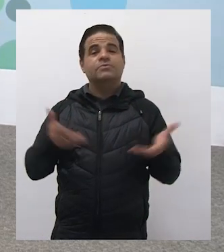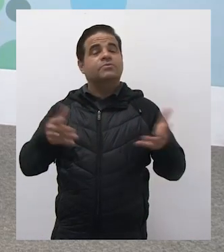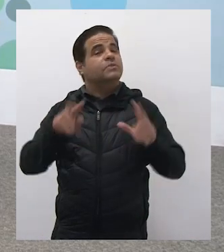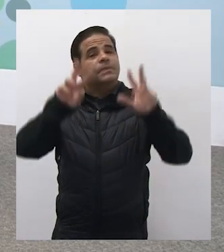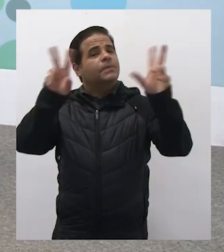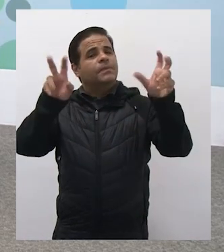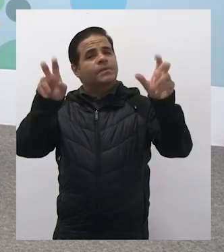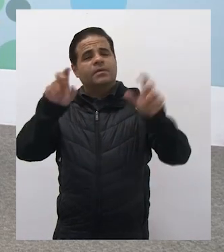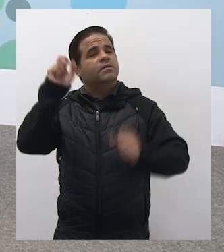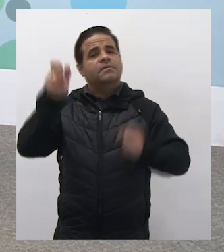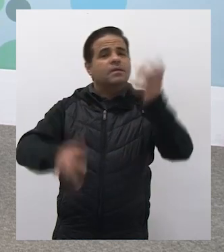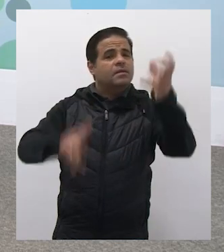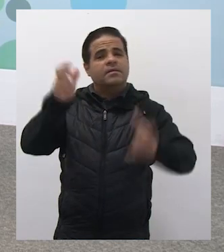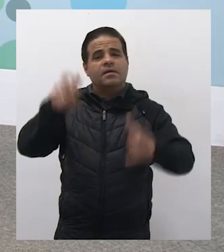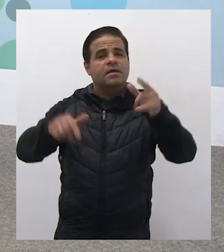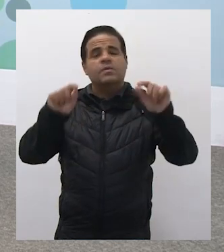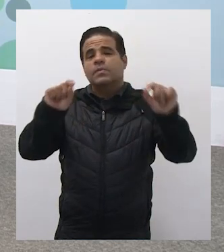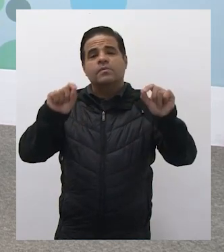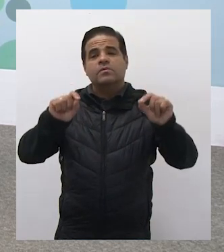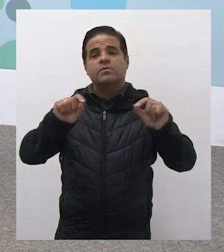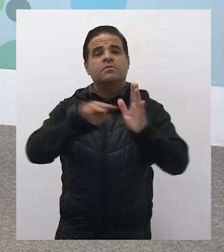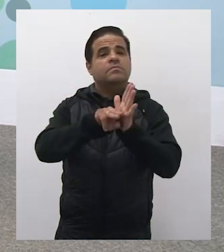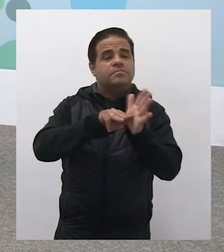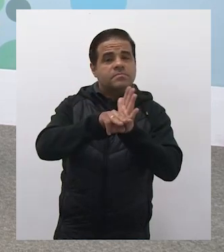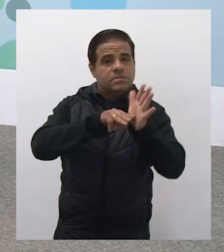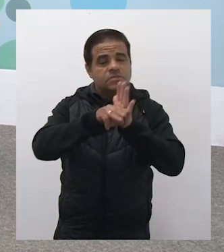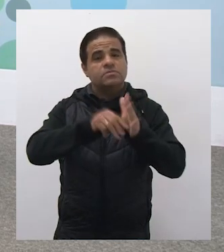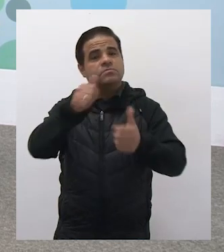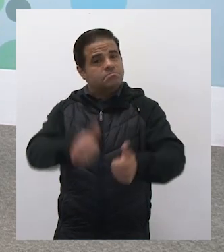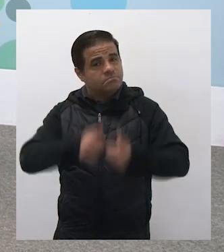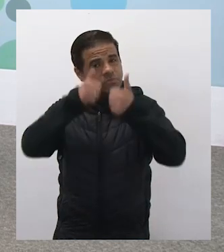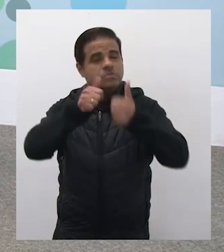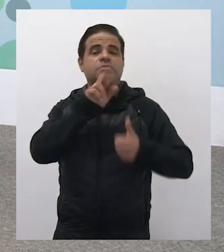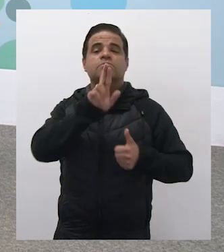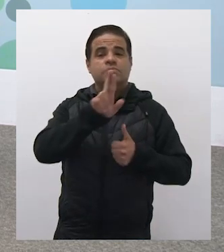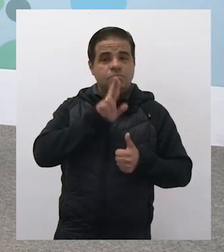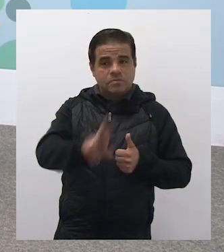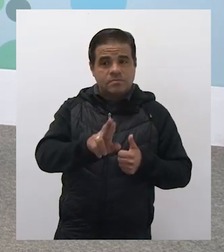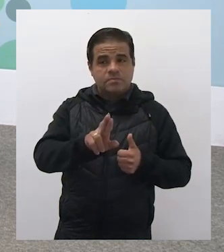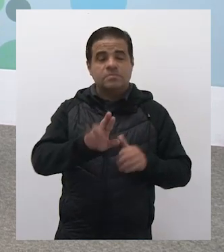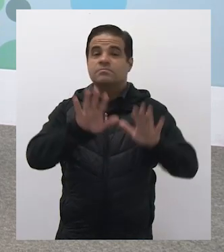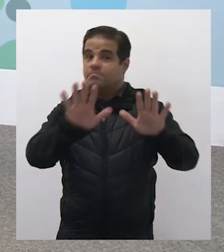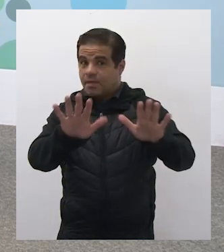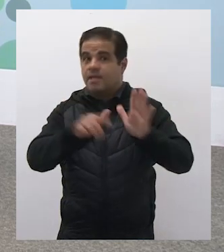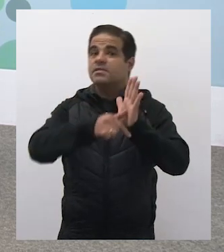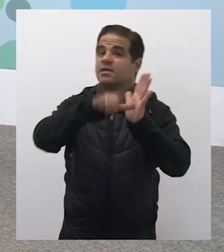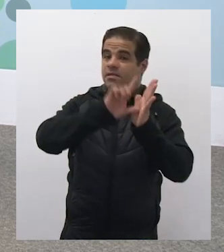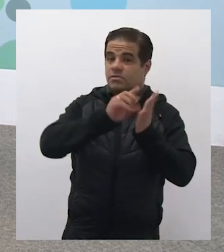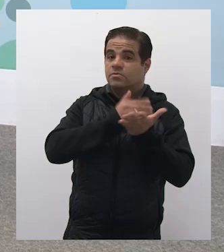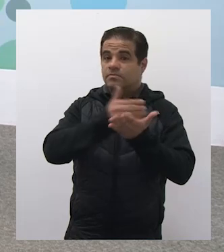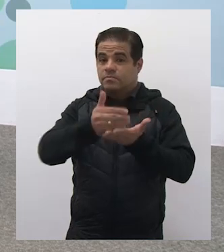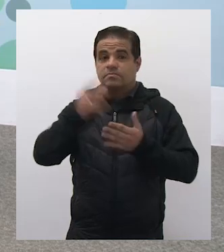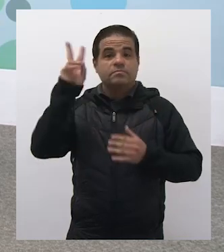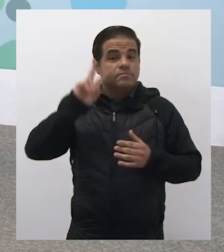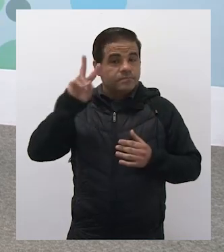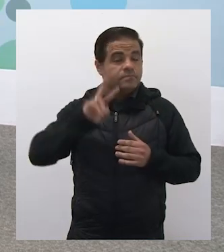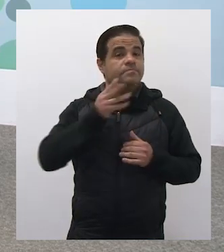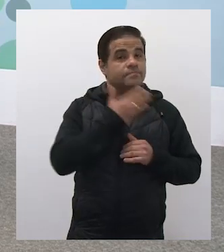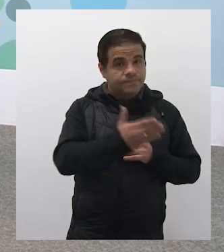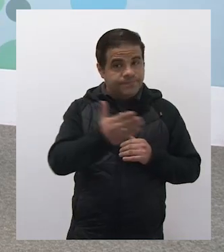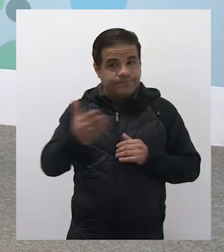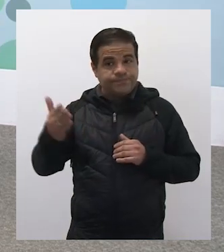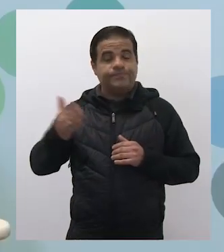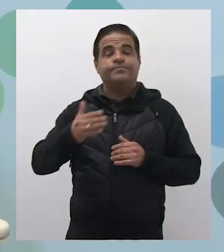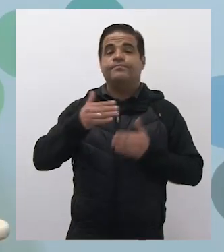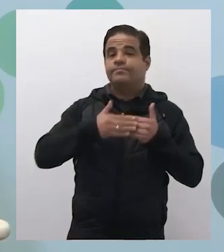gente vai falar aí um pouquinho para vocês sobre o método de melhoria de resultados. Mas antes de mais nada, vamos lembrar que